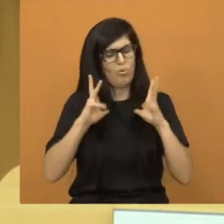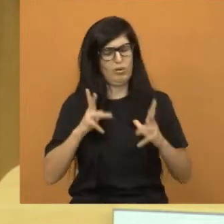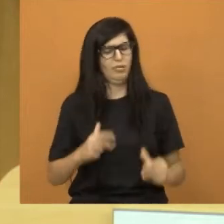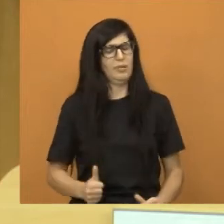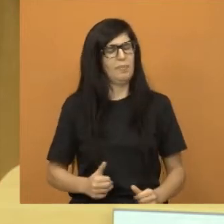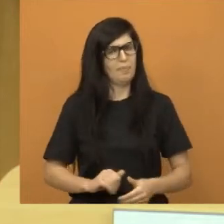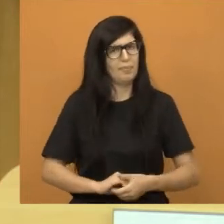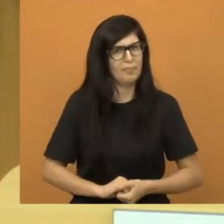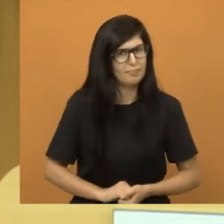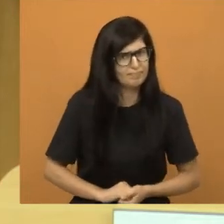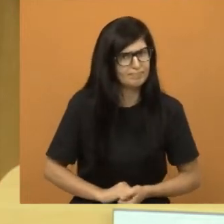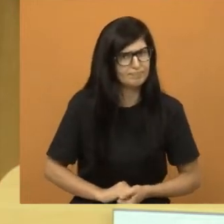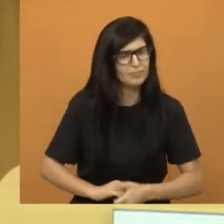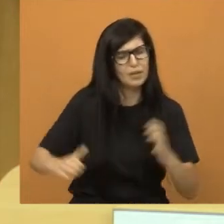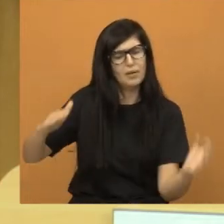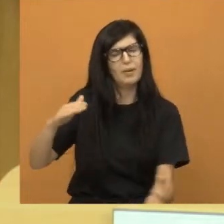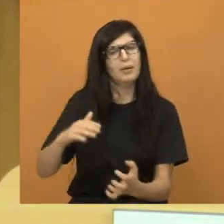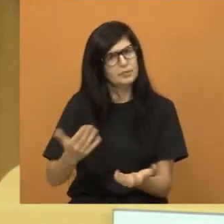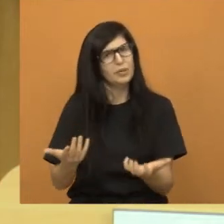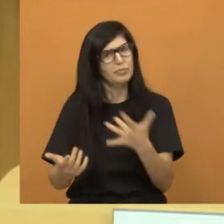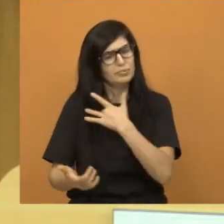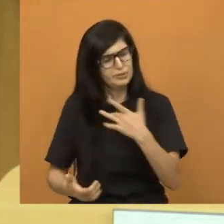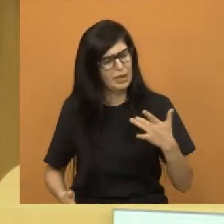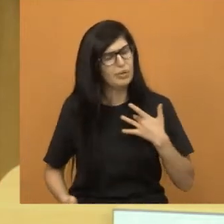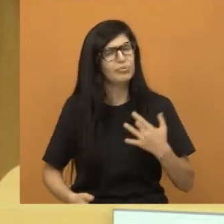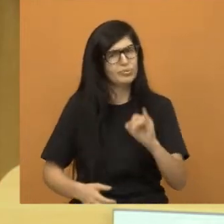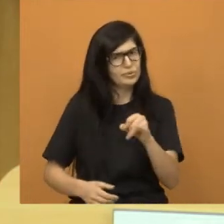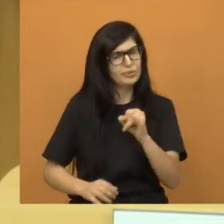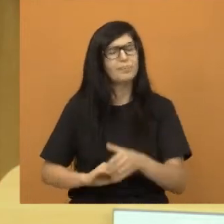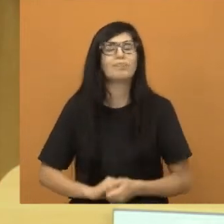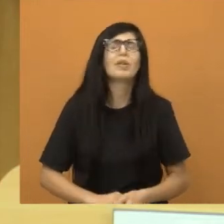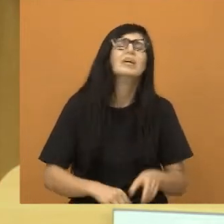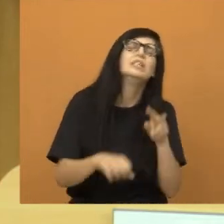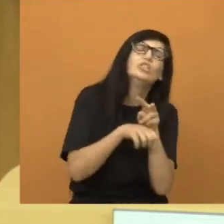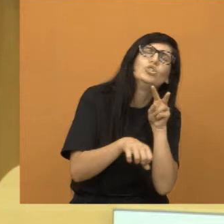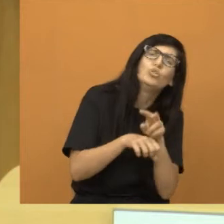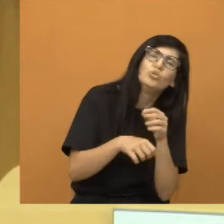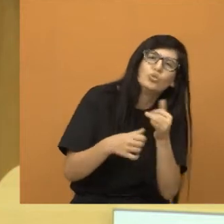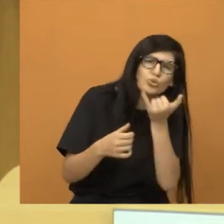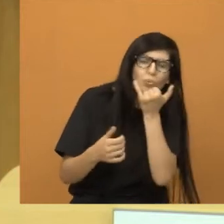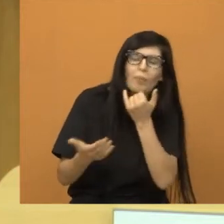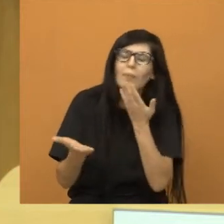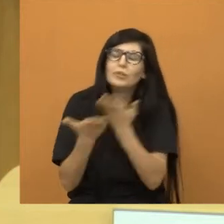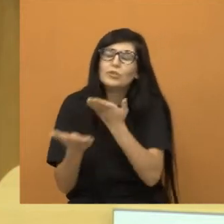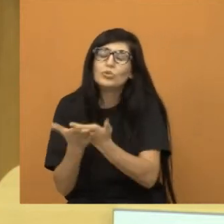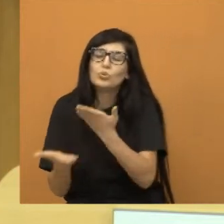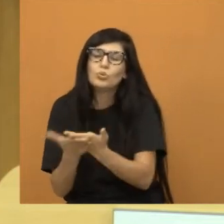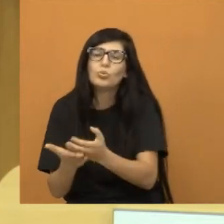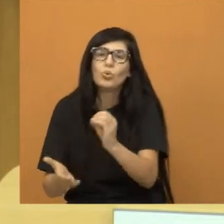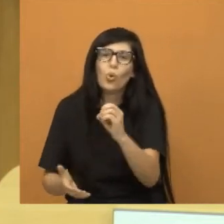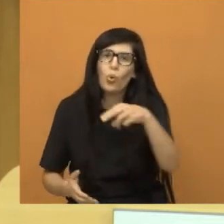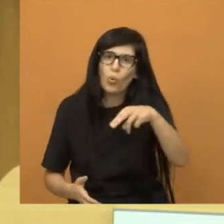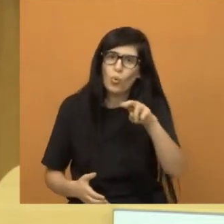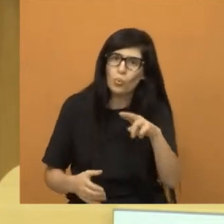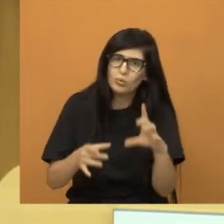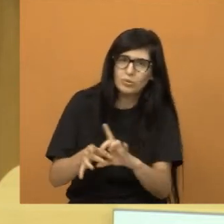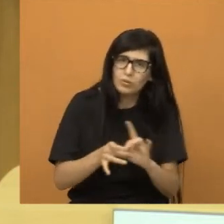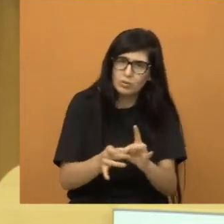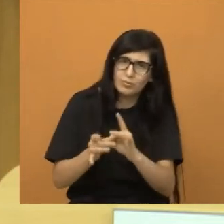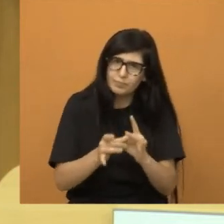forma indireta nós estamos investindo na saúde. Existe um estudo da ONU, de cada R$1 investido em saneamento